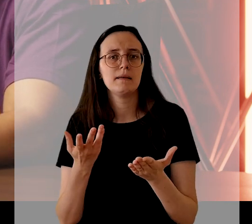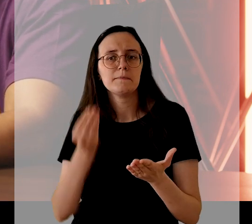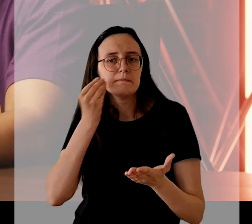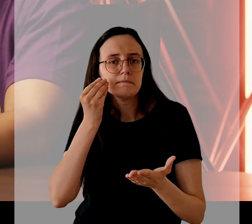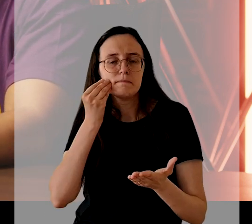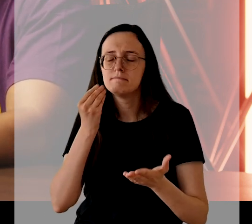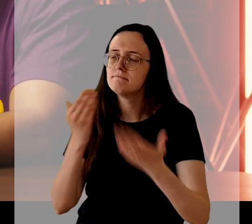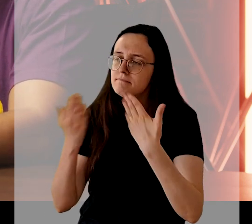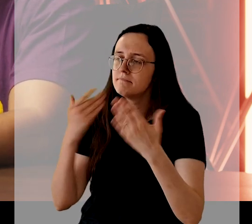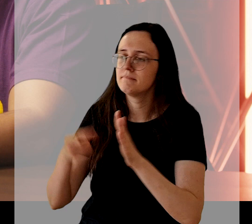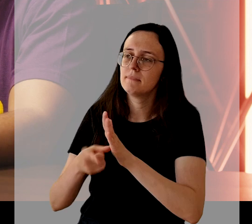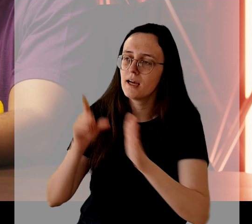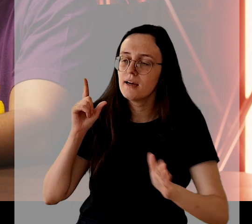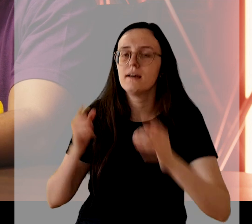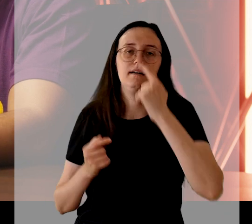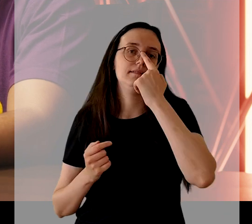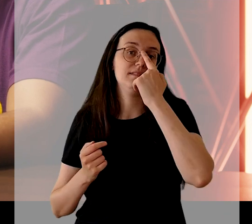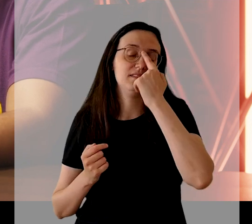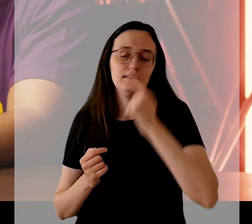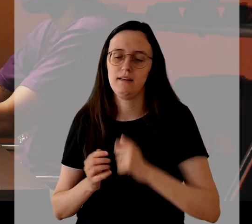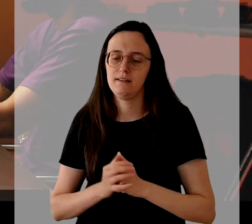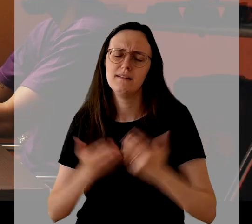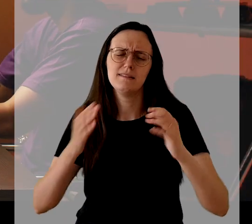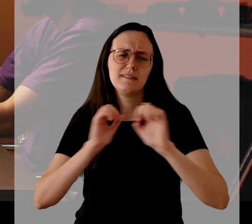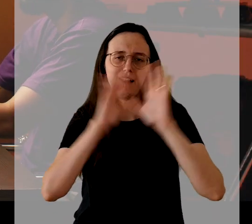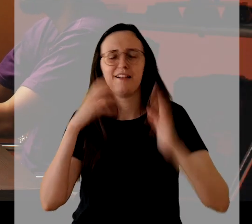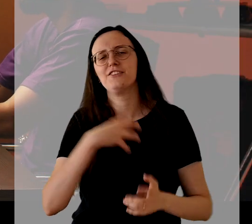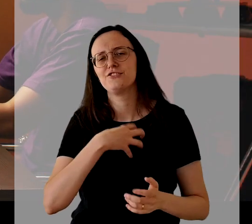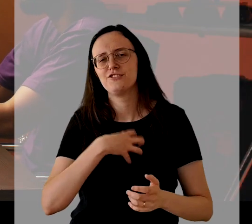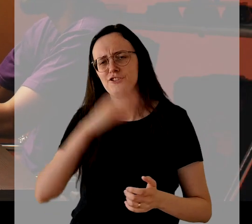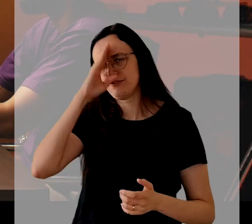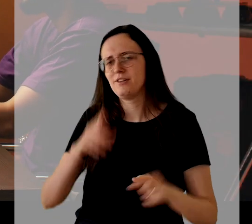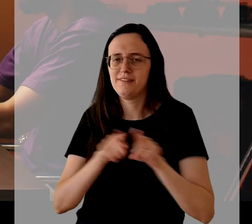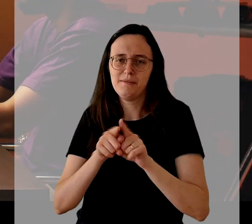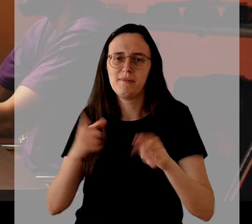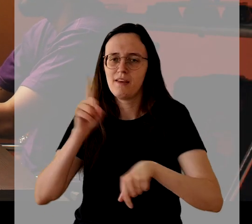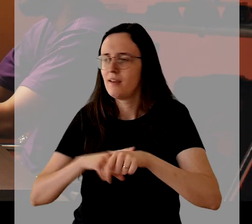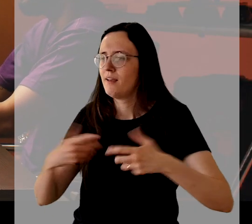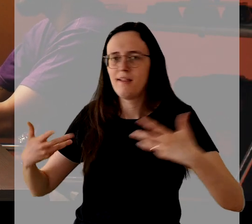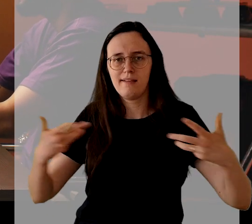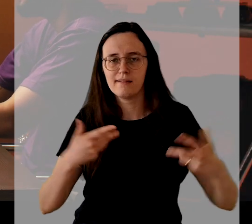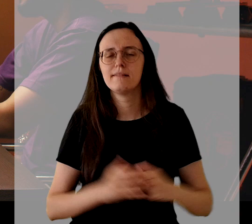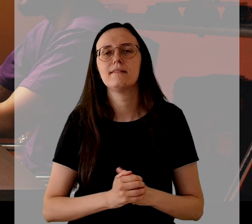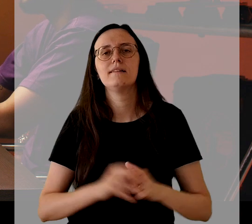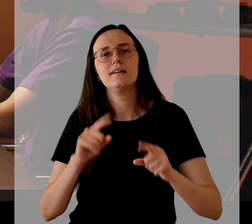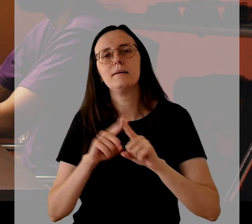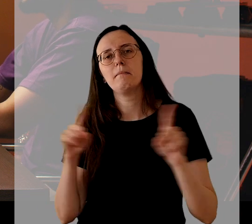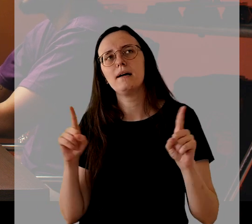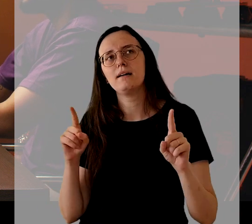sempre tentar trocar uma ideia antes, né? Claro, de uma forma prática também ali, no meio da